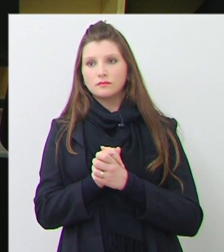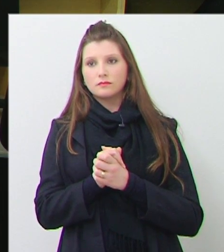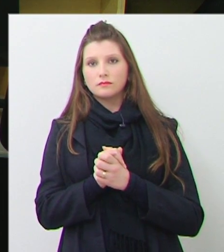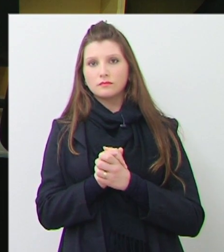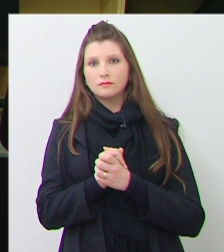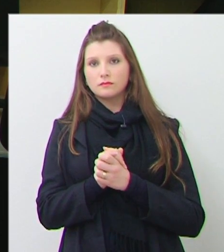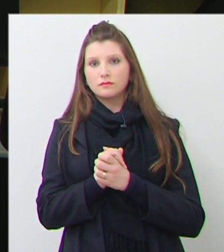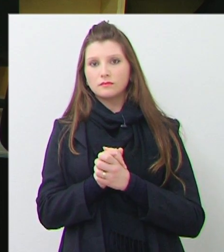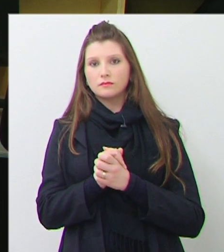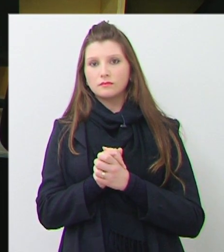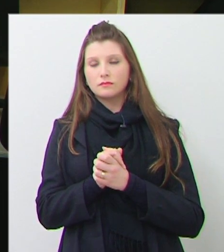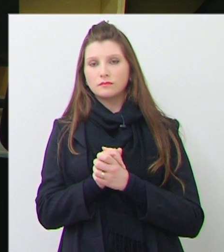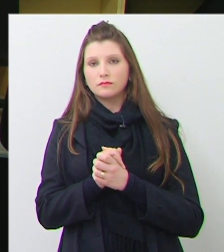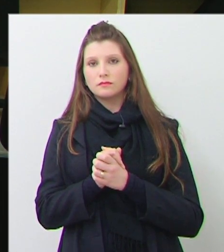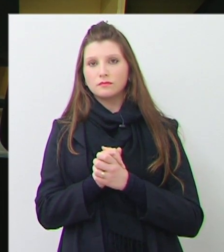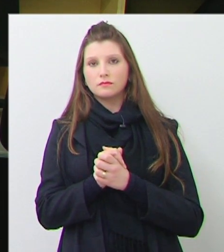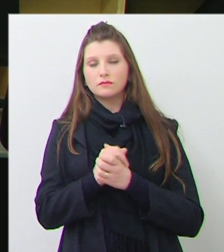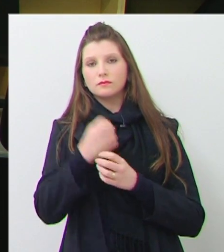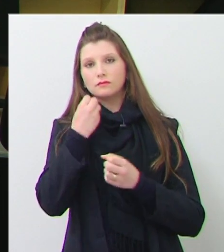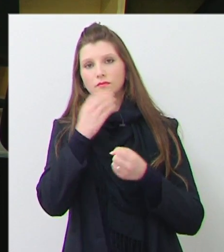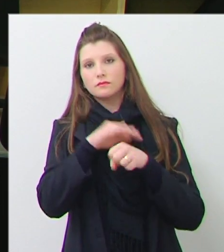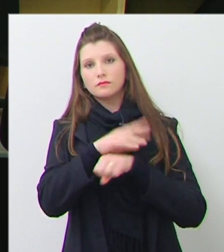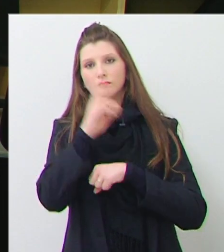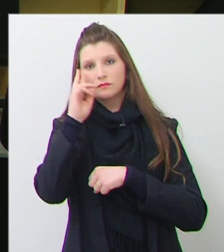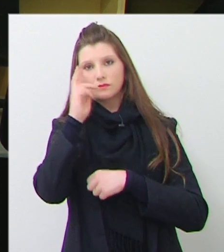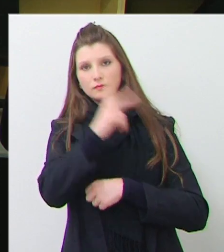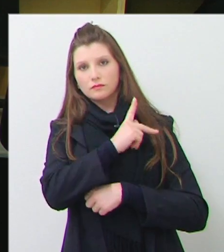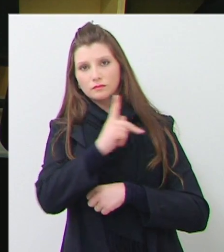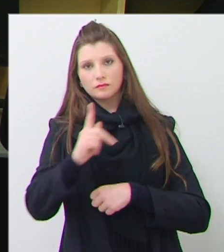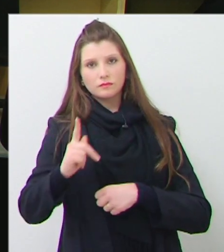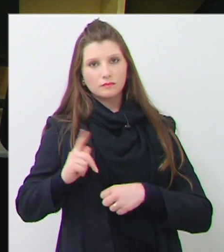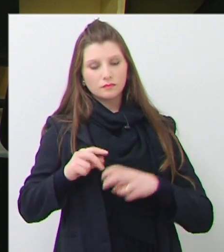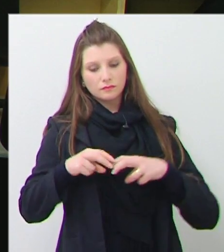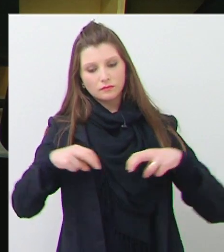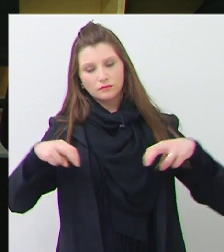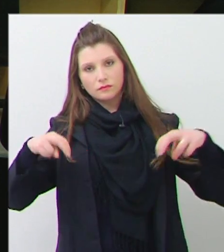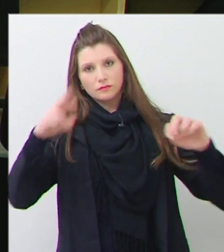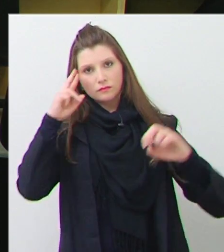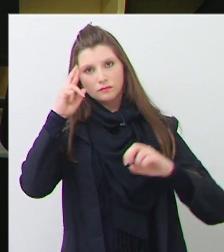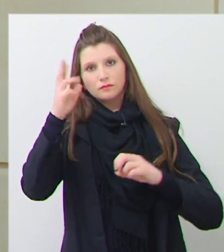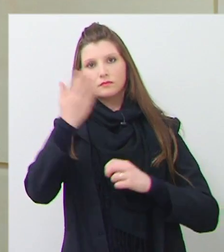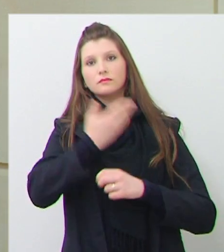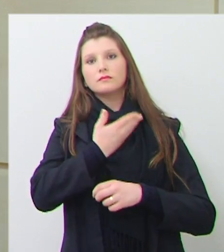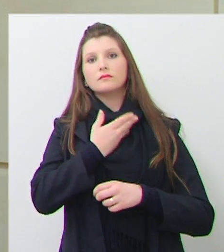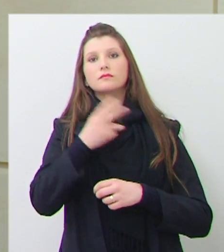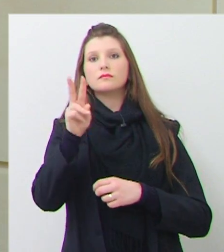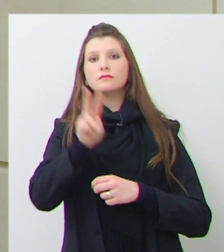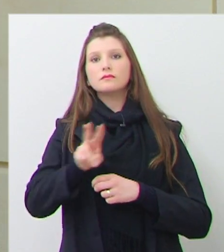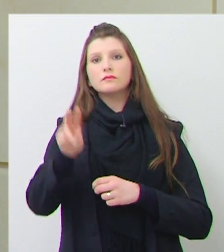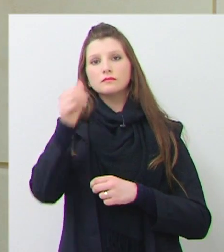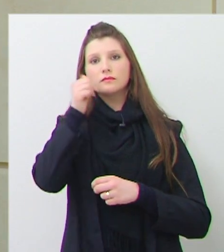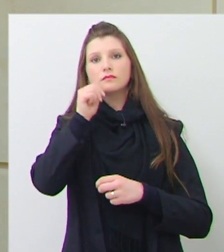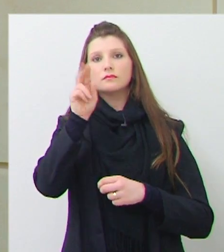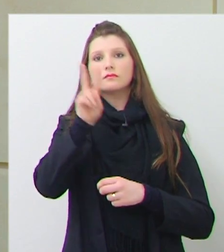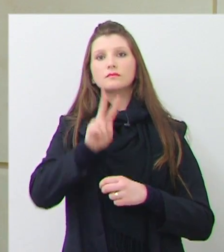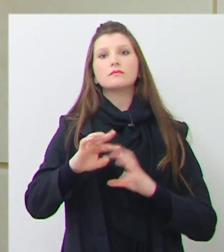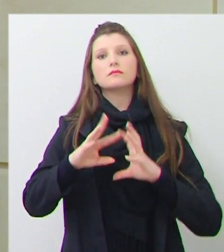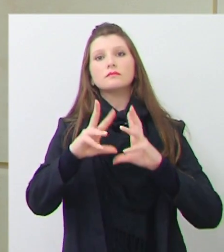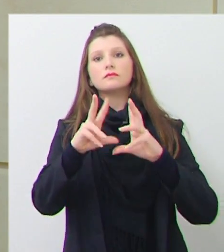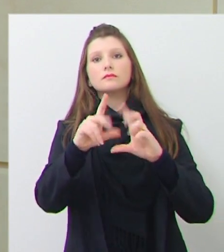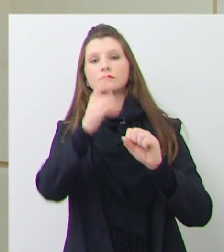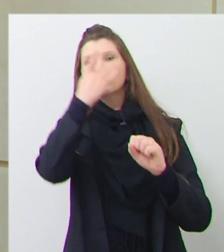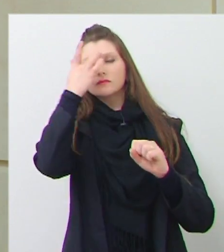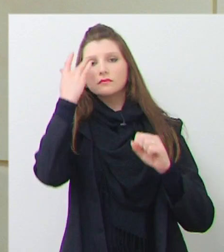Vamos ver aqui, acho que sim. Boa noite, senhor presidente. Boa noite, membros da mesa, colegas vereadores, vereadoras, a todo o público que